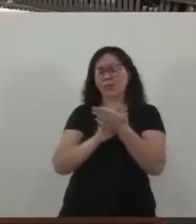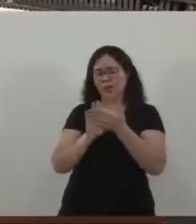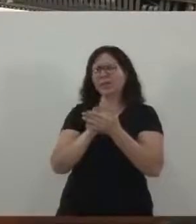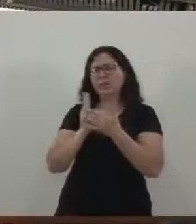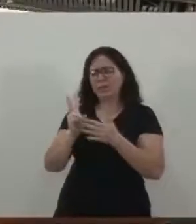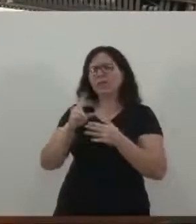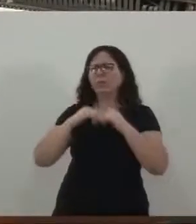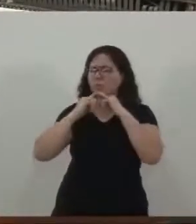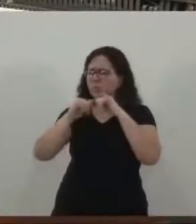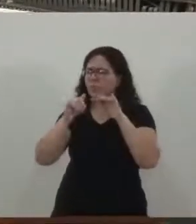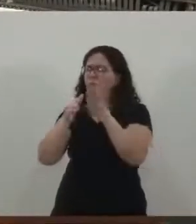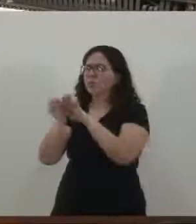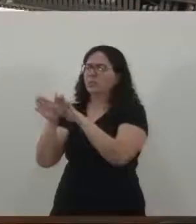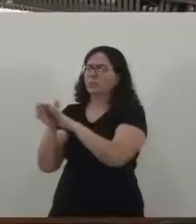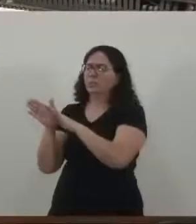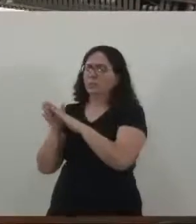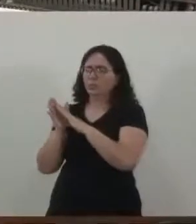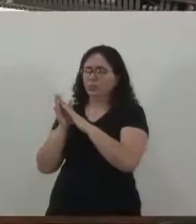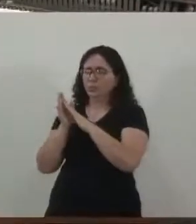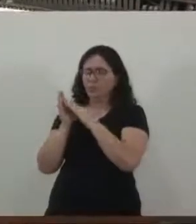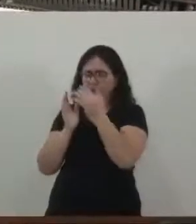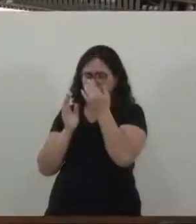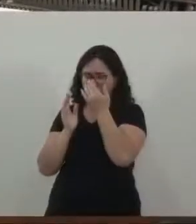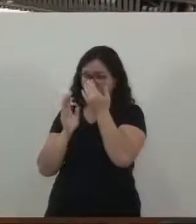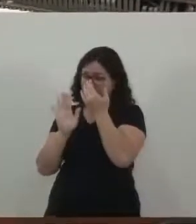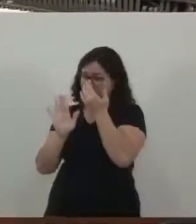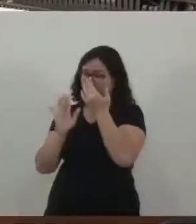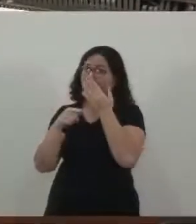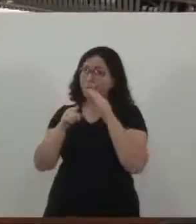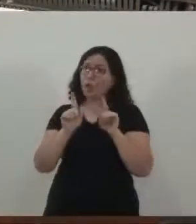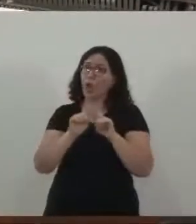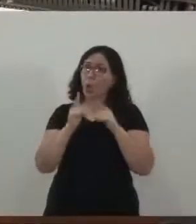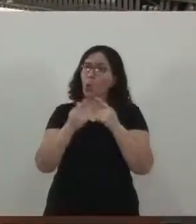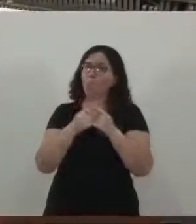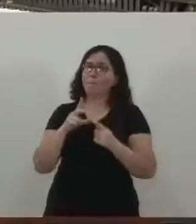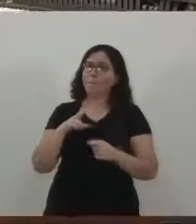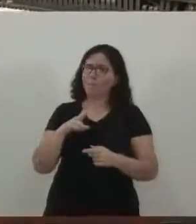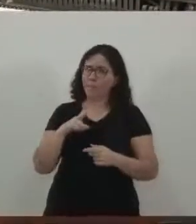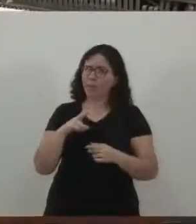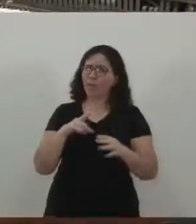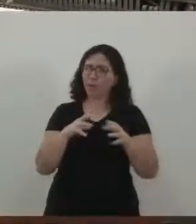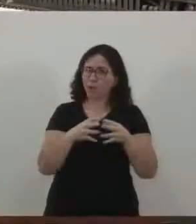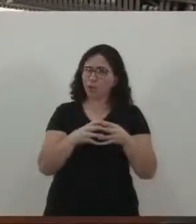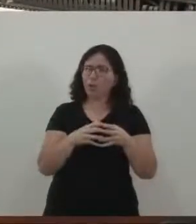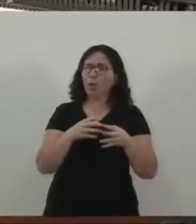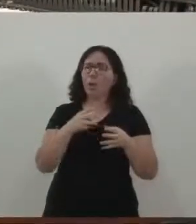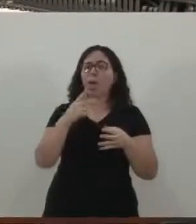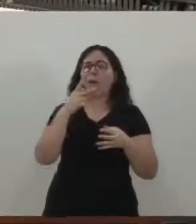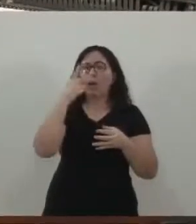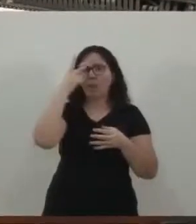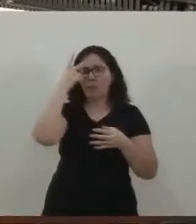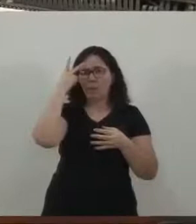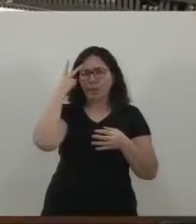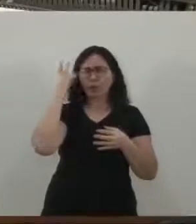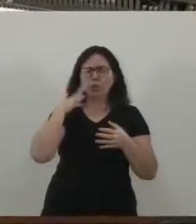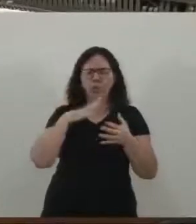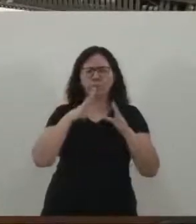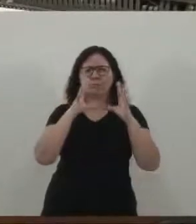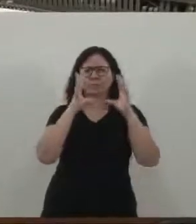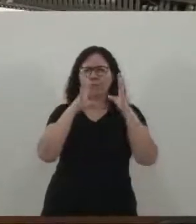entendeu? Agora, realmente, é um grupo privado, as pessoas printaram, tem vários prints, eu